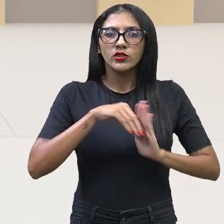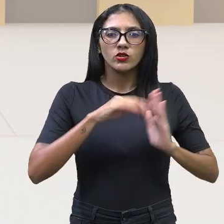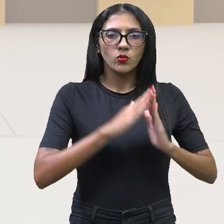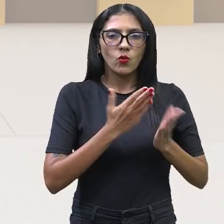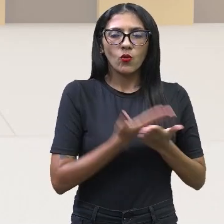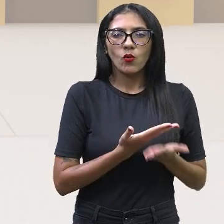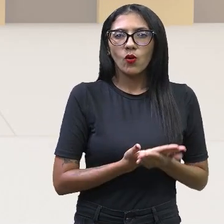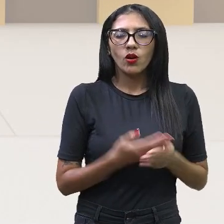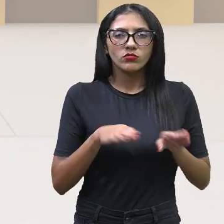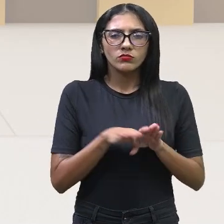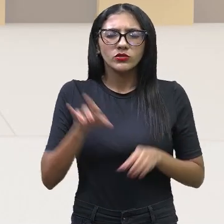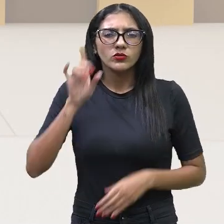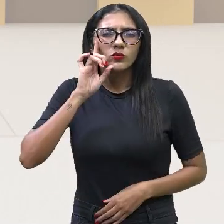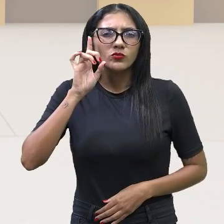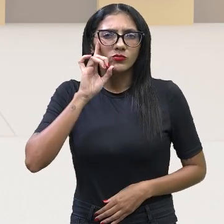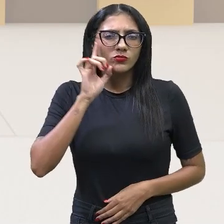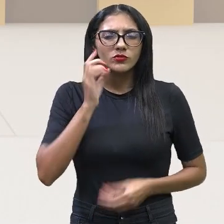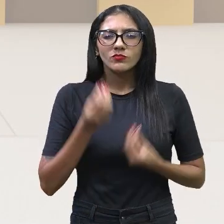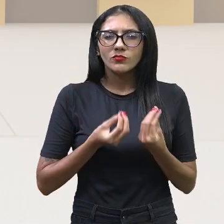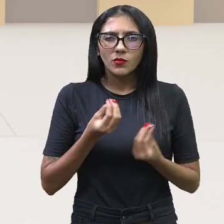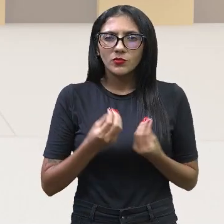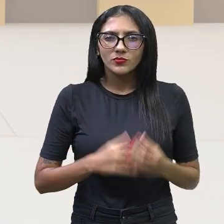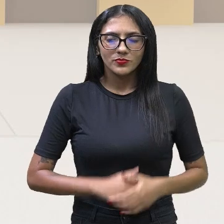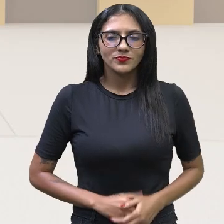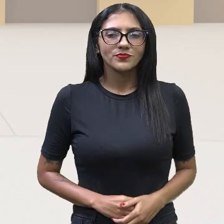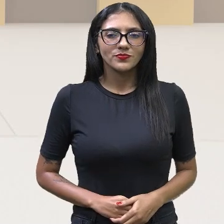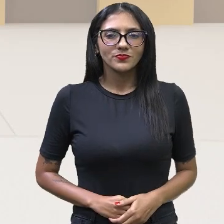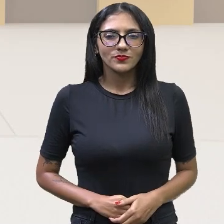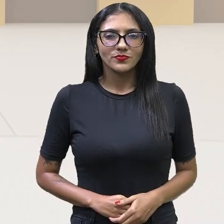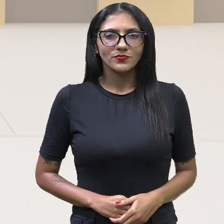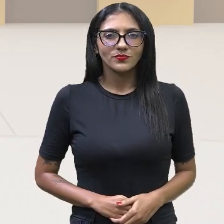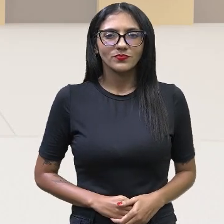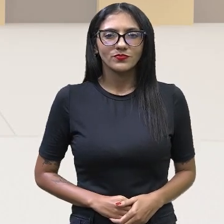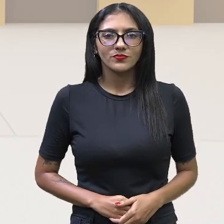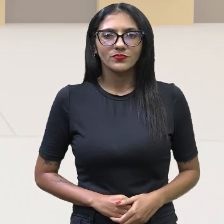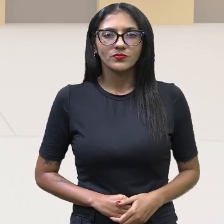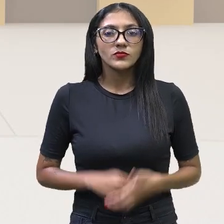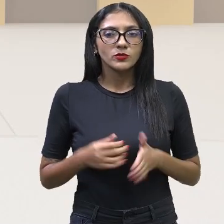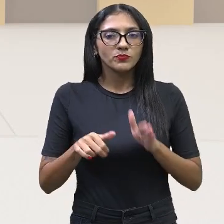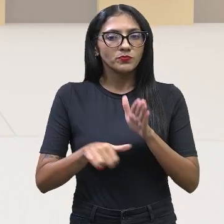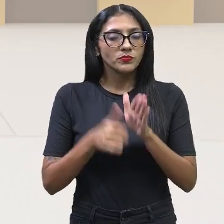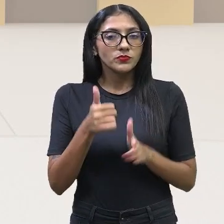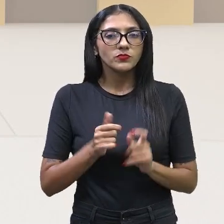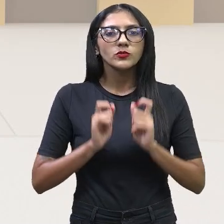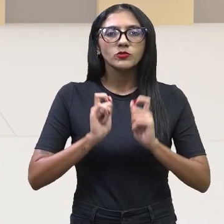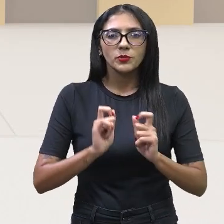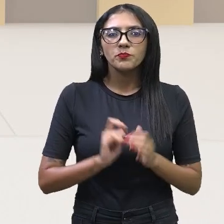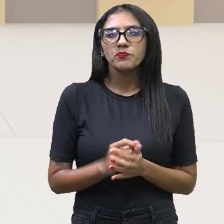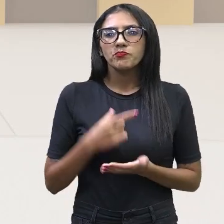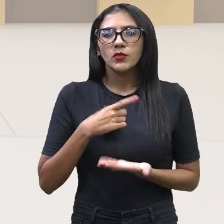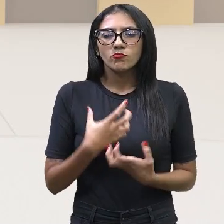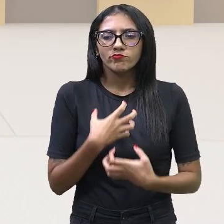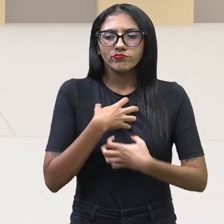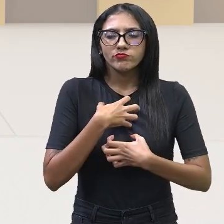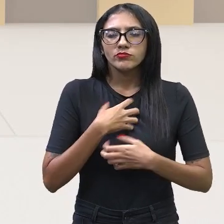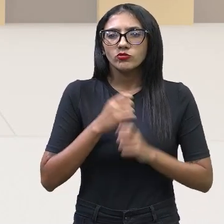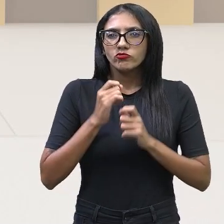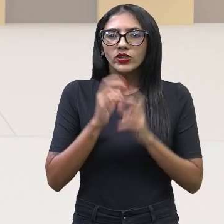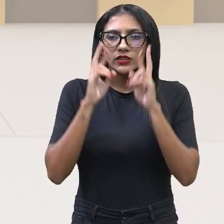dia a dia? Como? Vamos adiante. Um primeiro passo é nutrir o espírito de